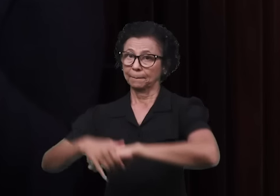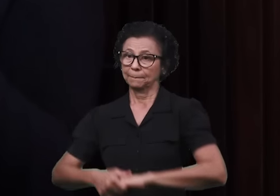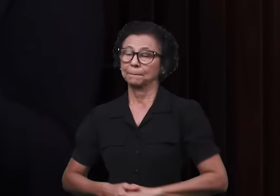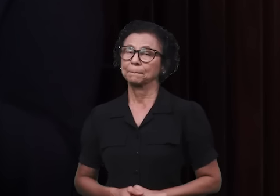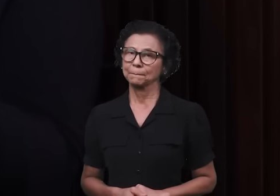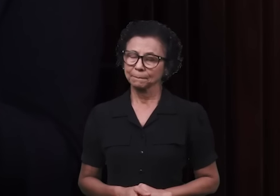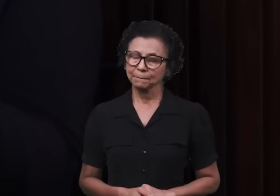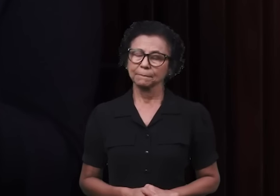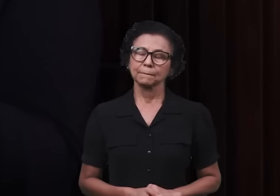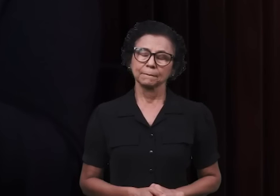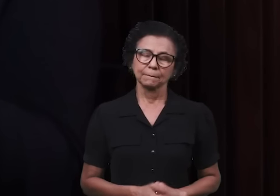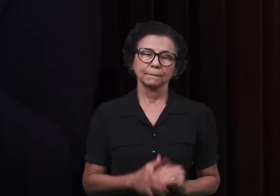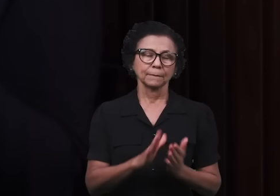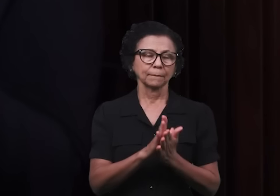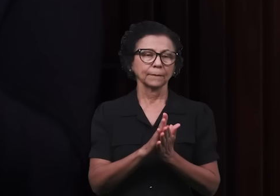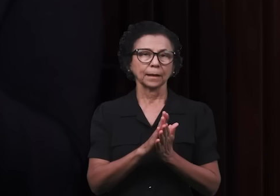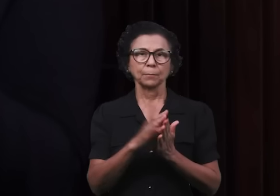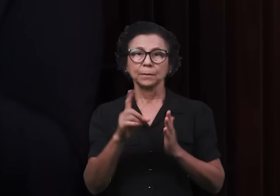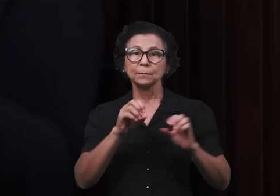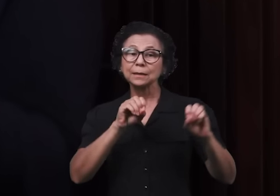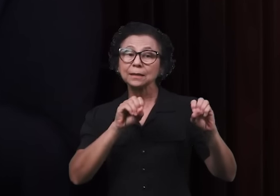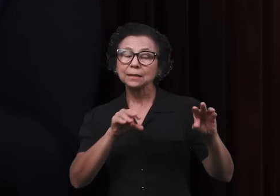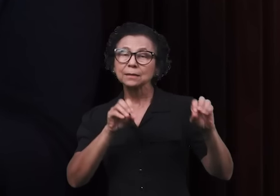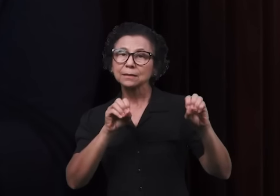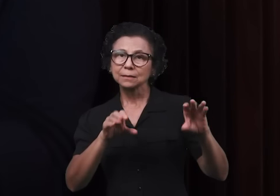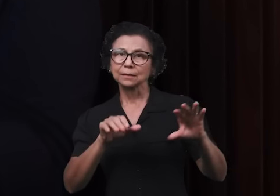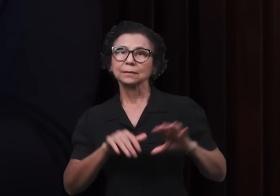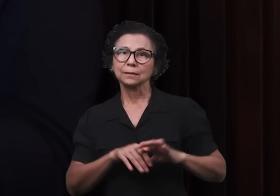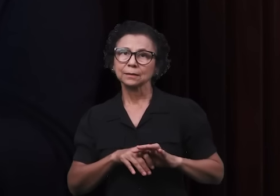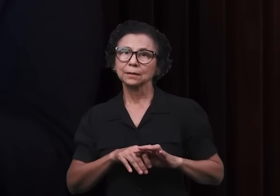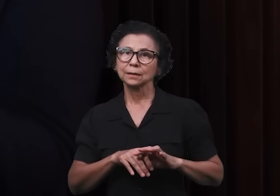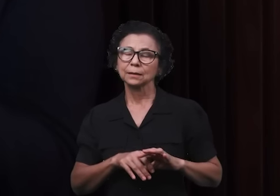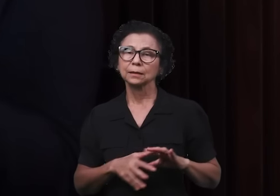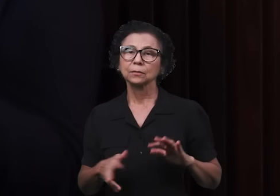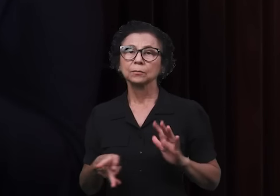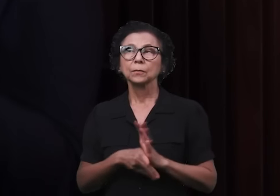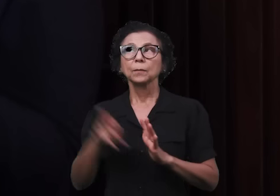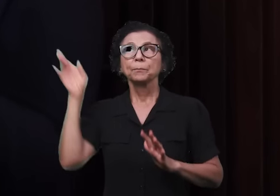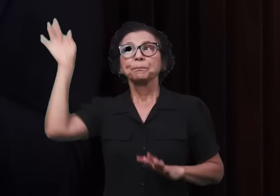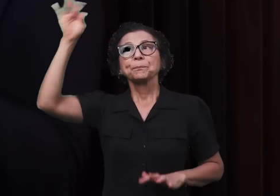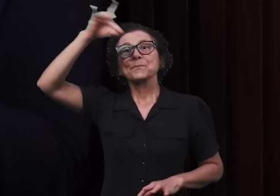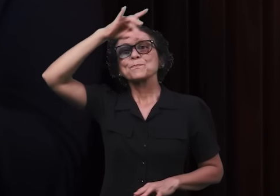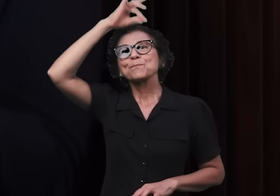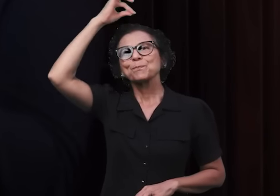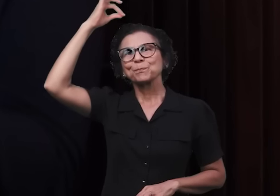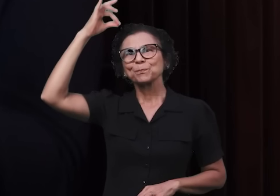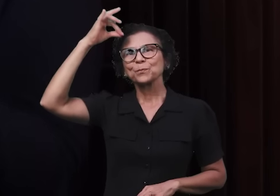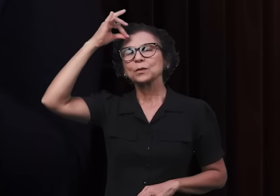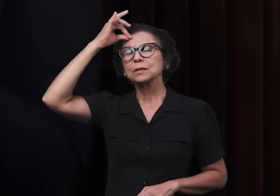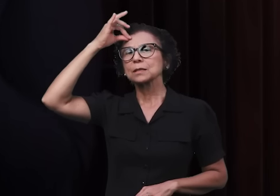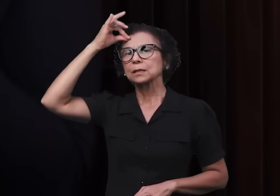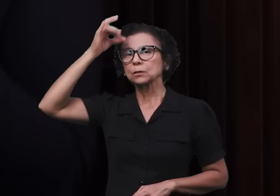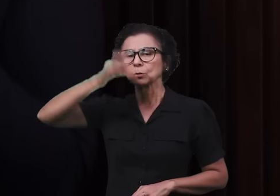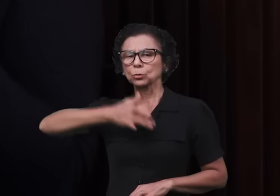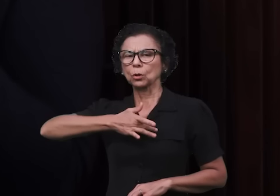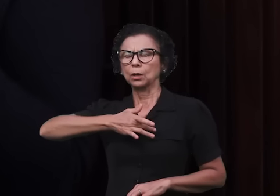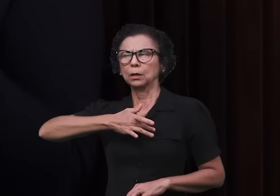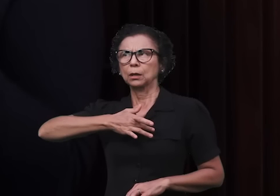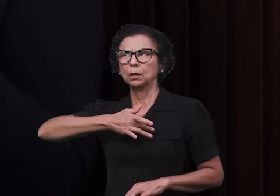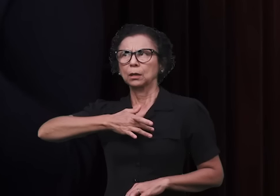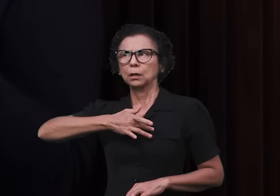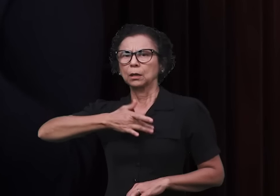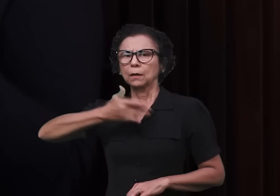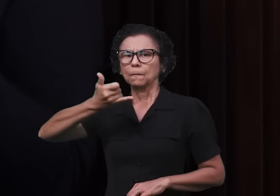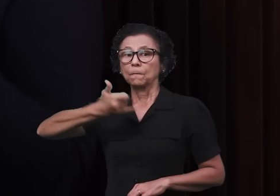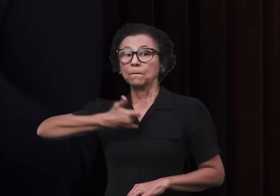é uma instrução. Temos a instrução que o Espírito Santo do Senhor, se revelando a